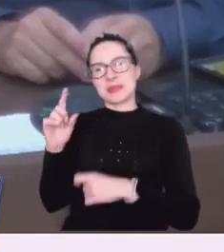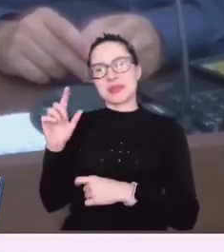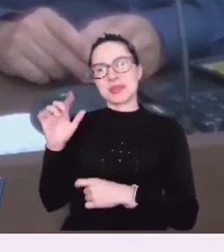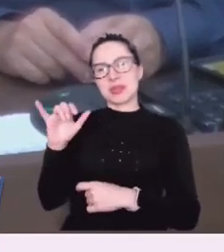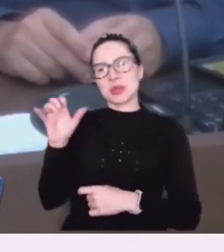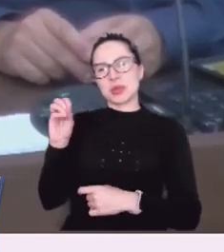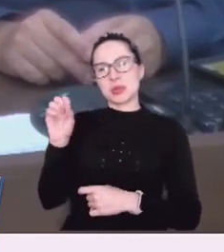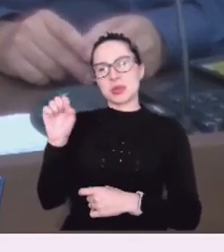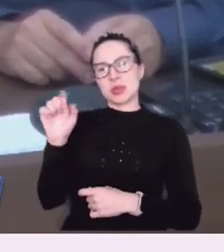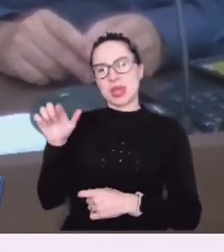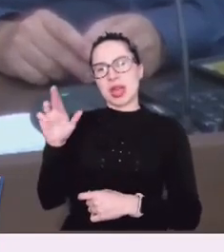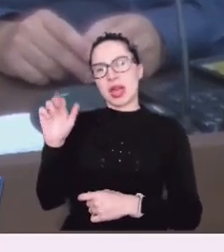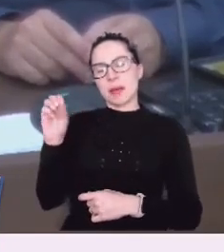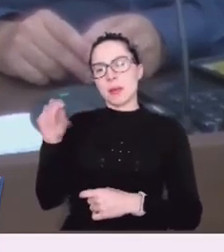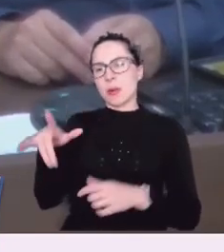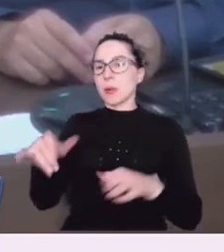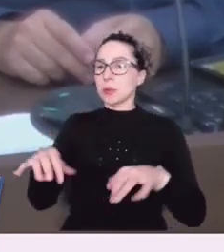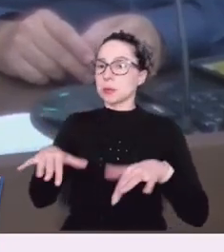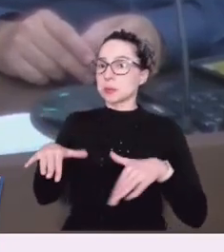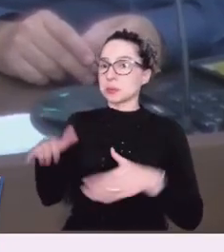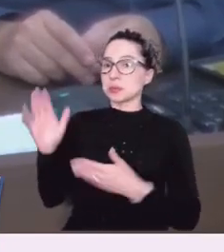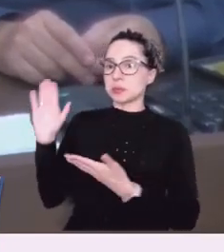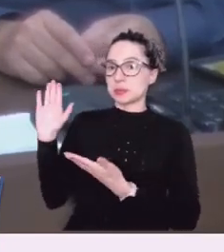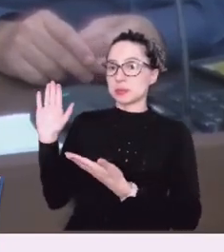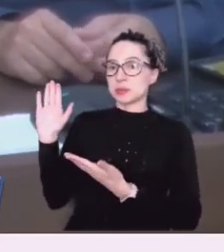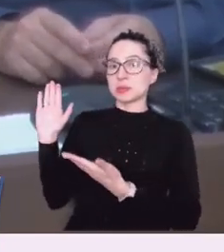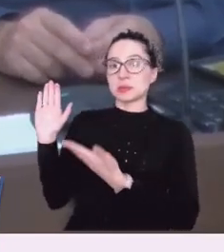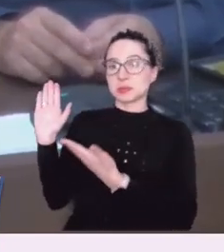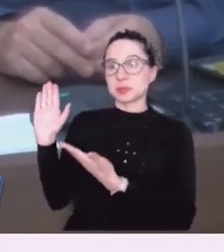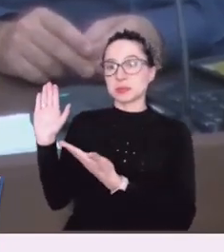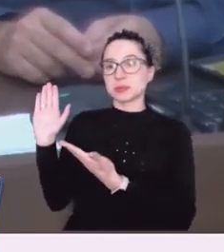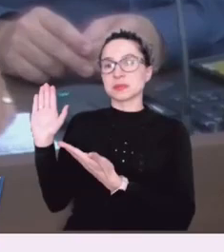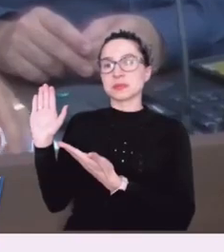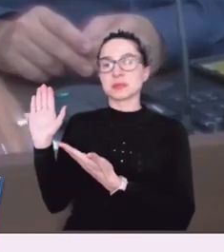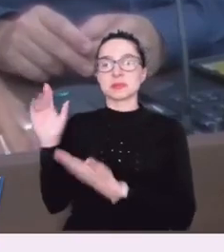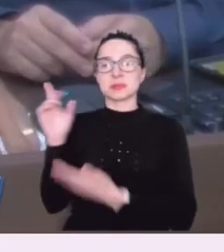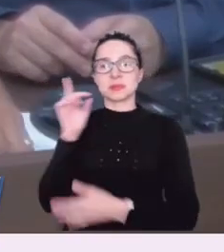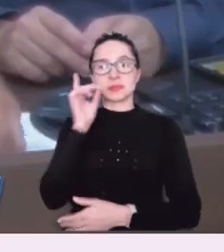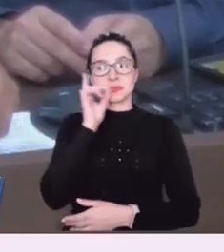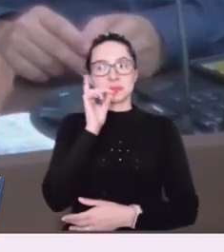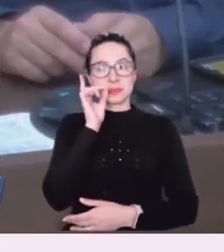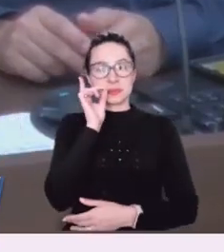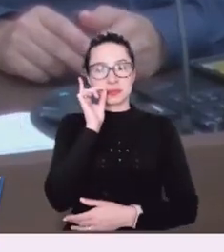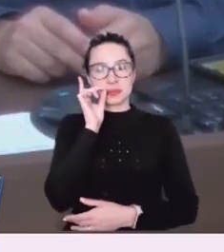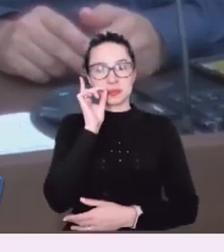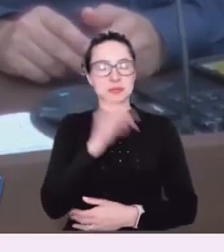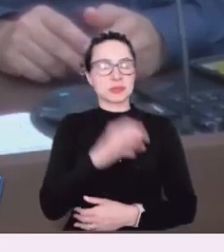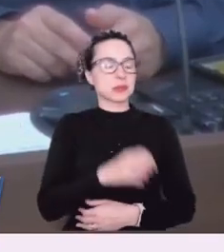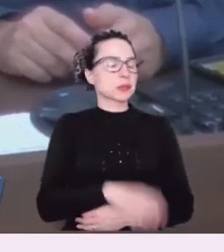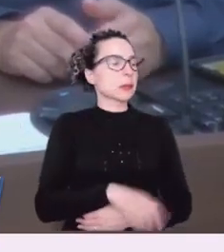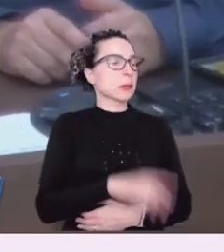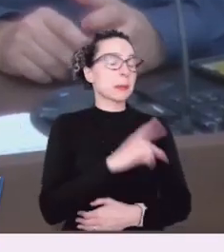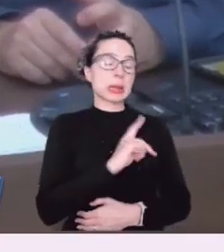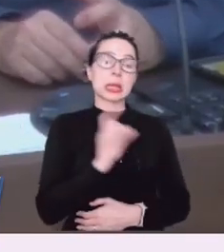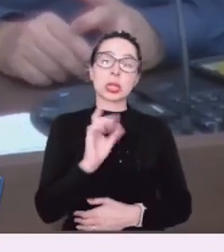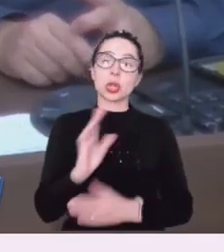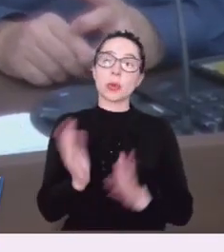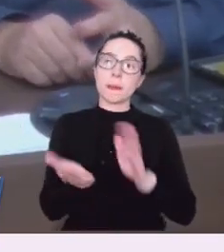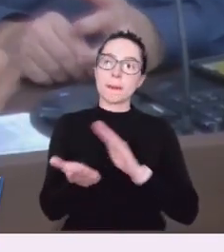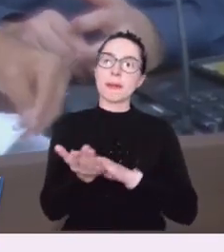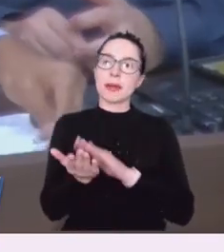tarde. Com a palavra o plenário. Peço a palavra, presidente. Com a palavra, vereador Daniel Bass. Presidente, só parabenizar